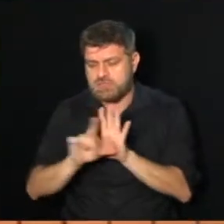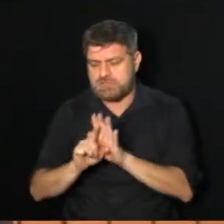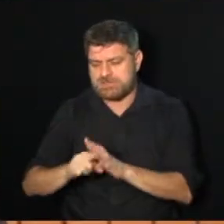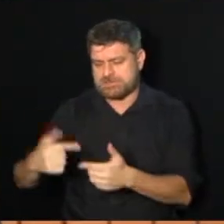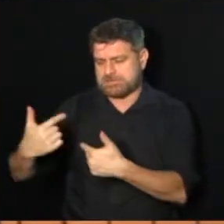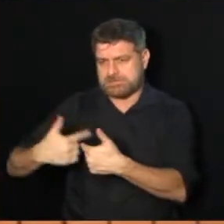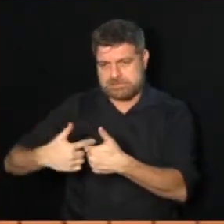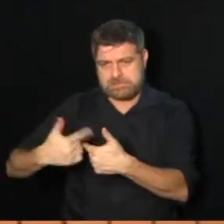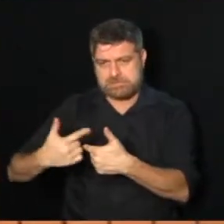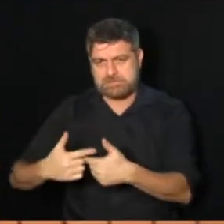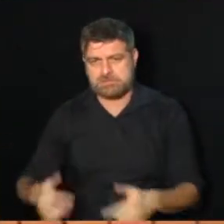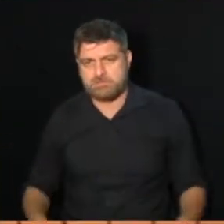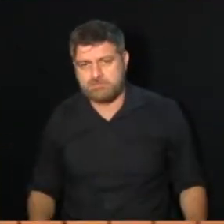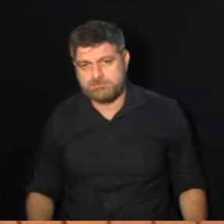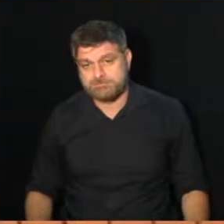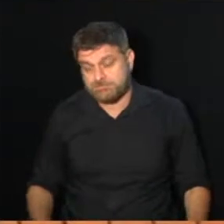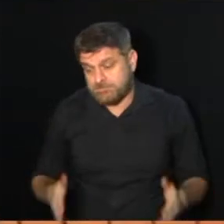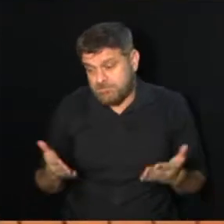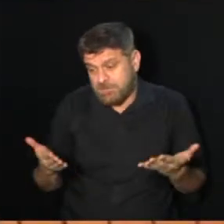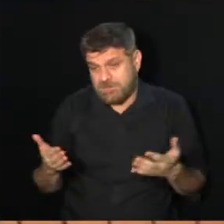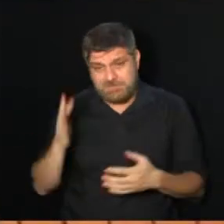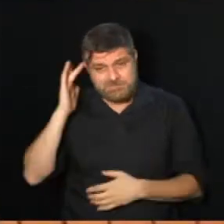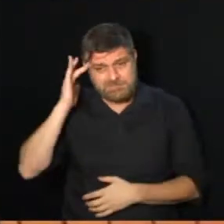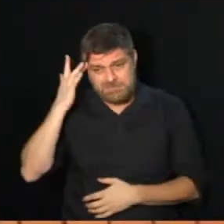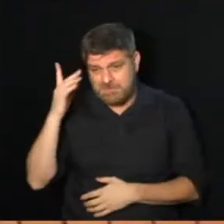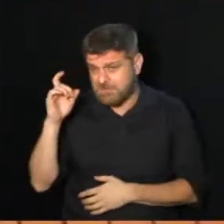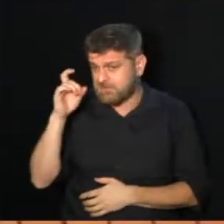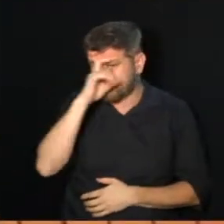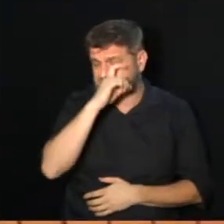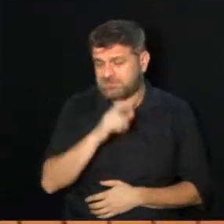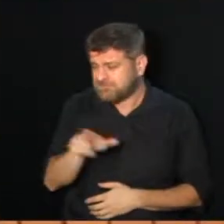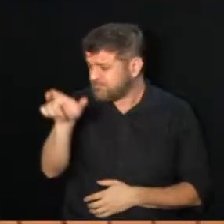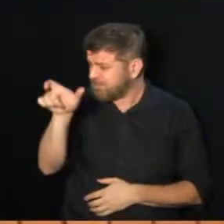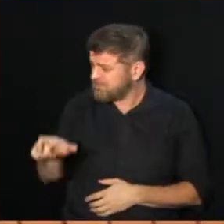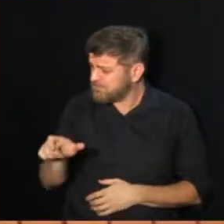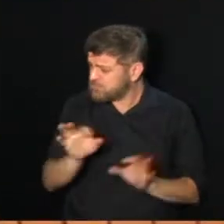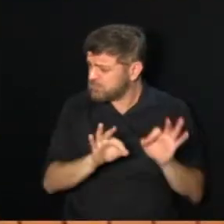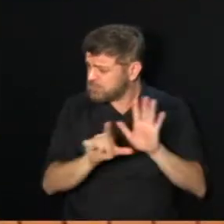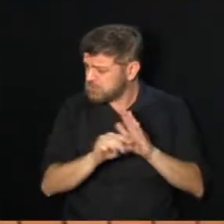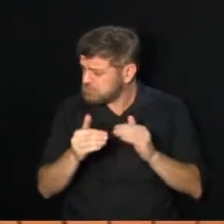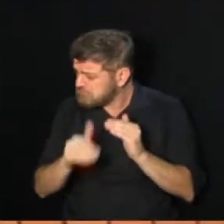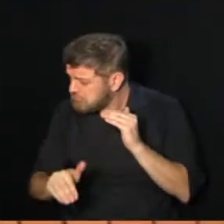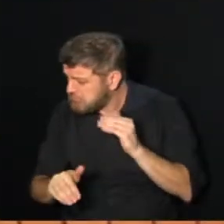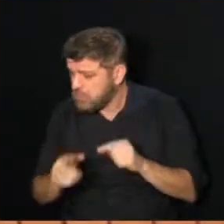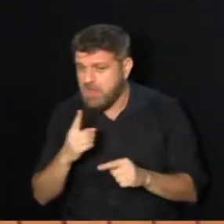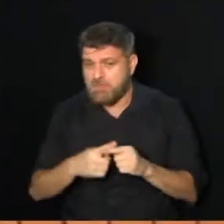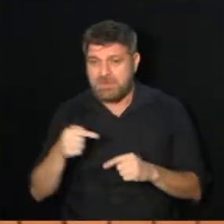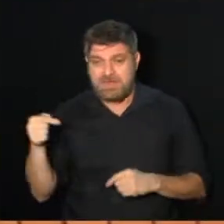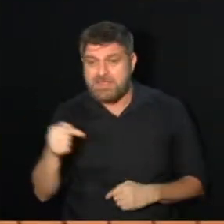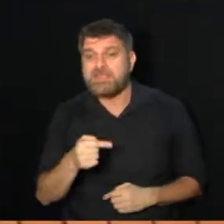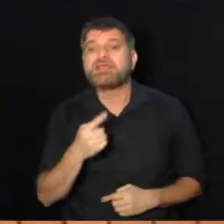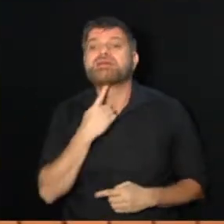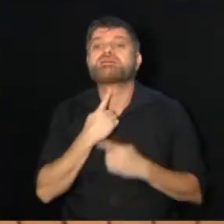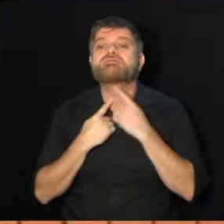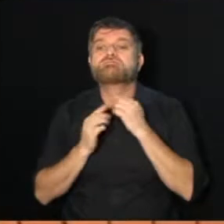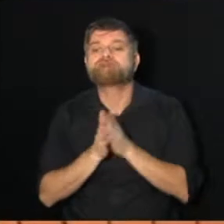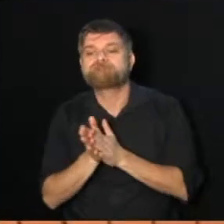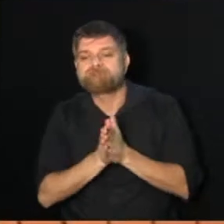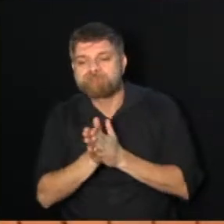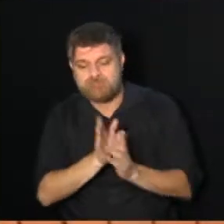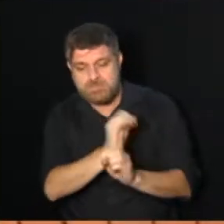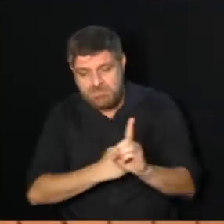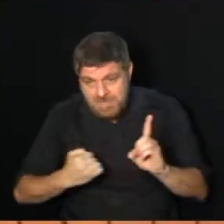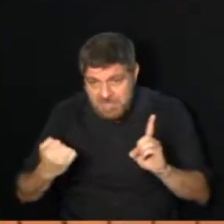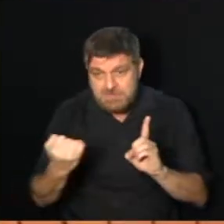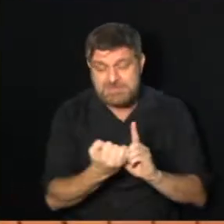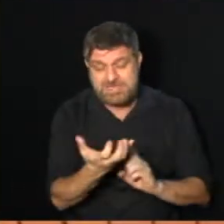projeto, vereador Cirilo, mas eu acho muito difícil, porque, na verdade, ele engloba um anseio da sociedade, um anseio de